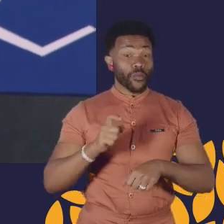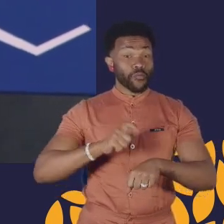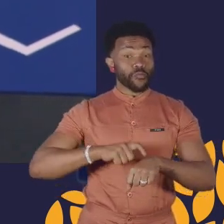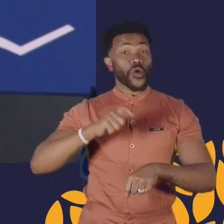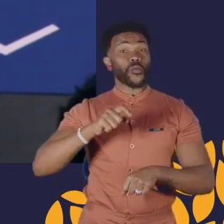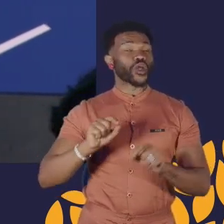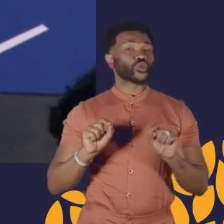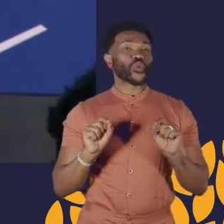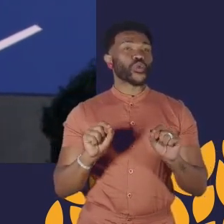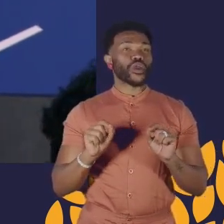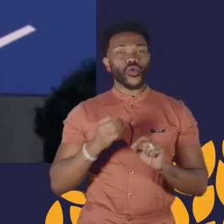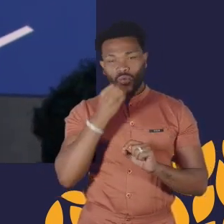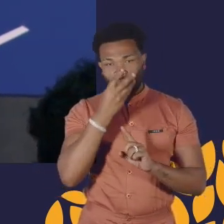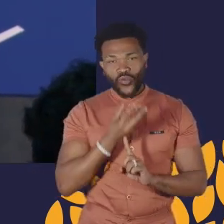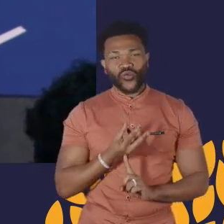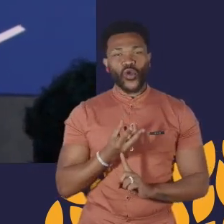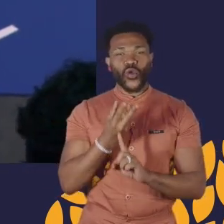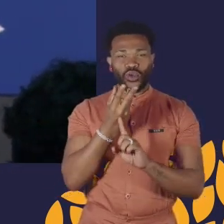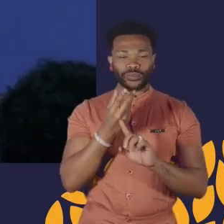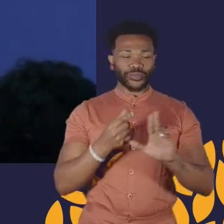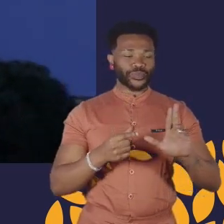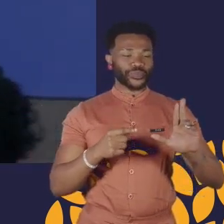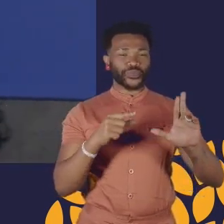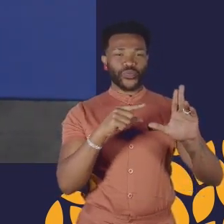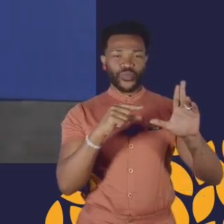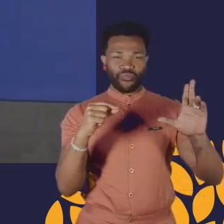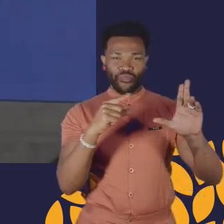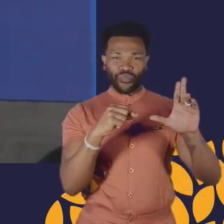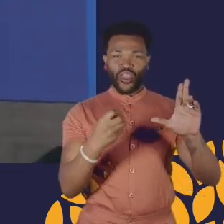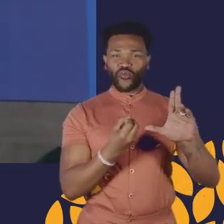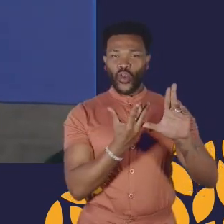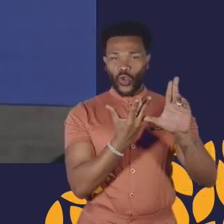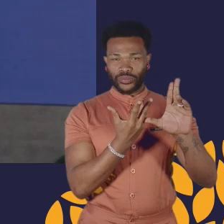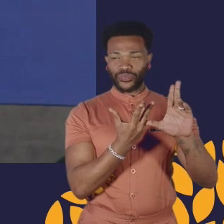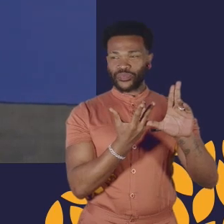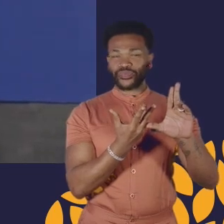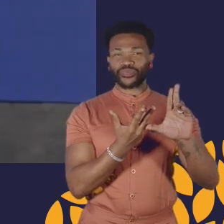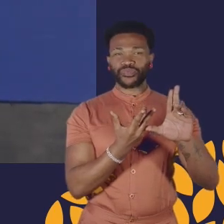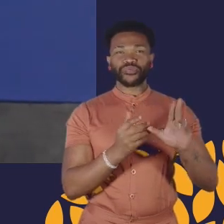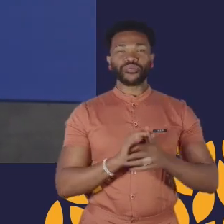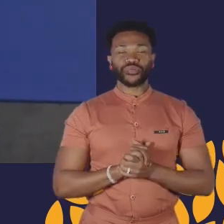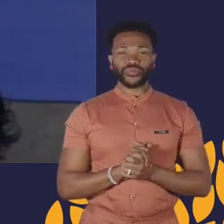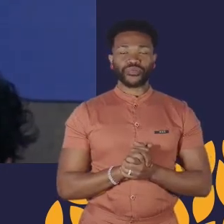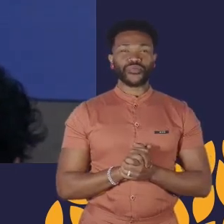das flores de cannabis. Então vamos falar um pouquinho mais disso.